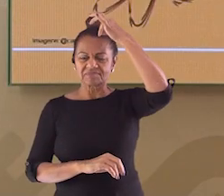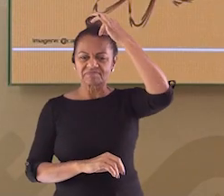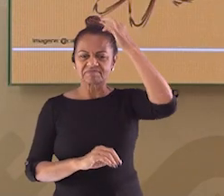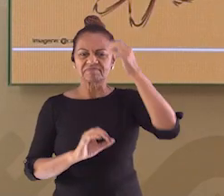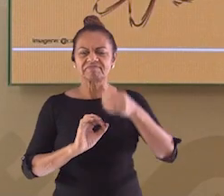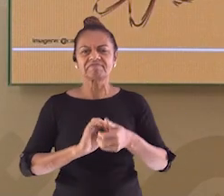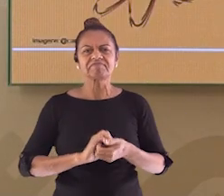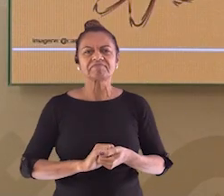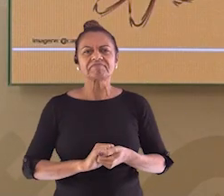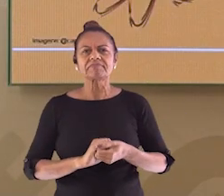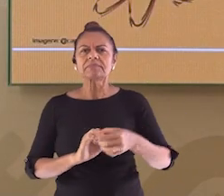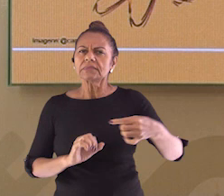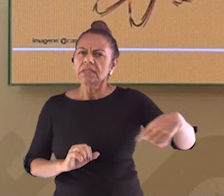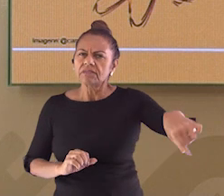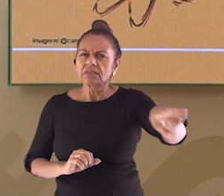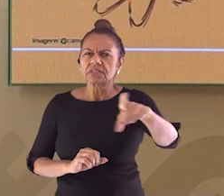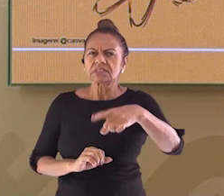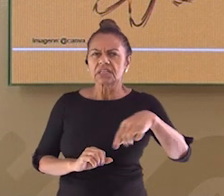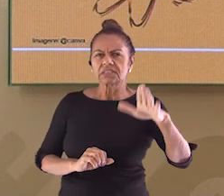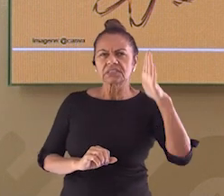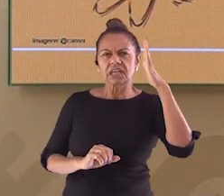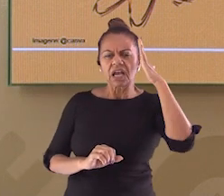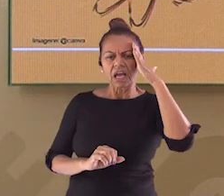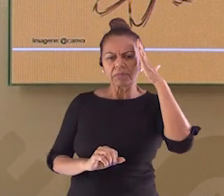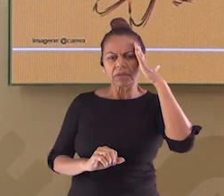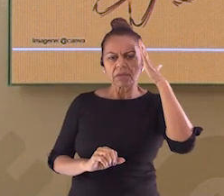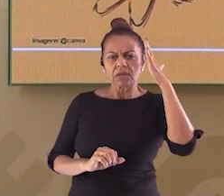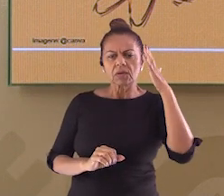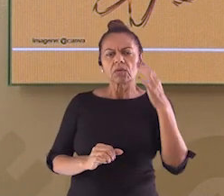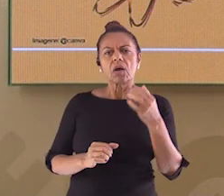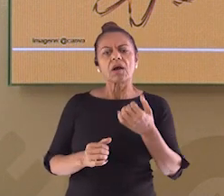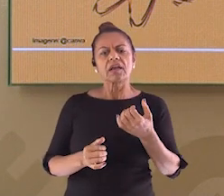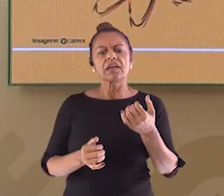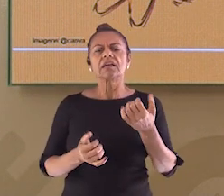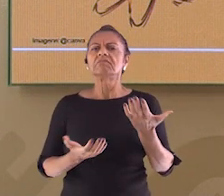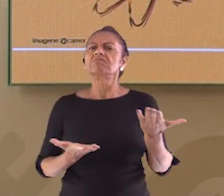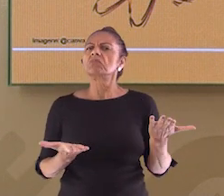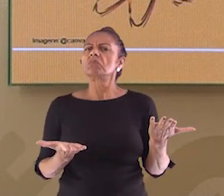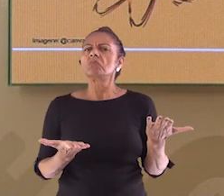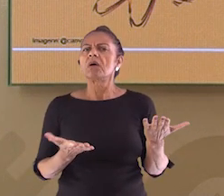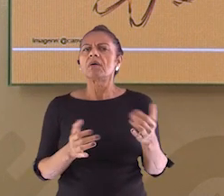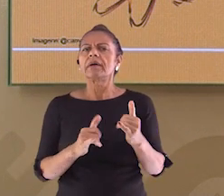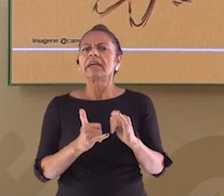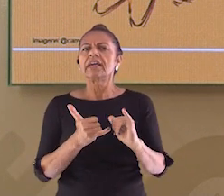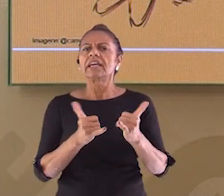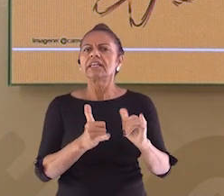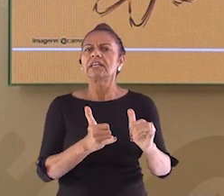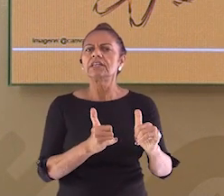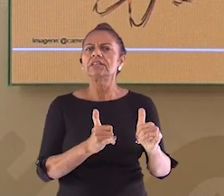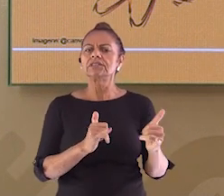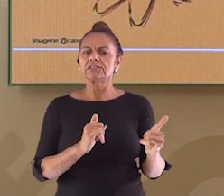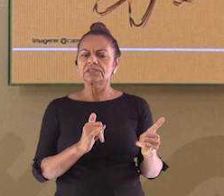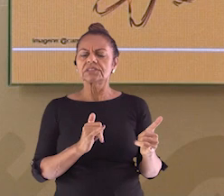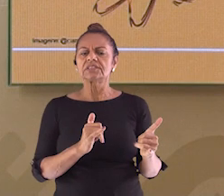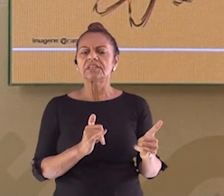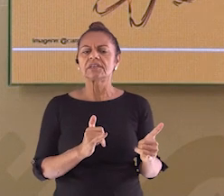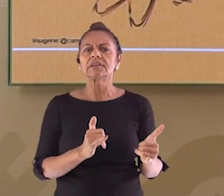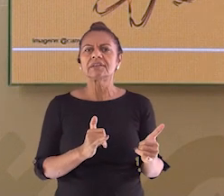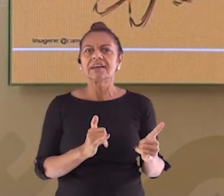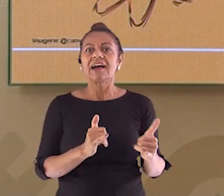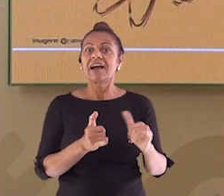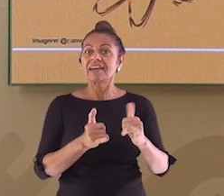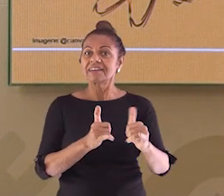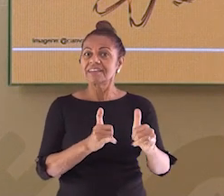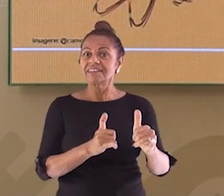a energia responsável pela manutenção da vida? Qual é essa energia? Bom, é simples, é a